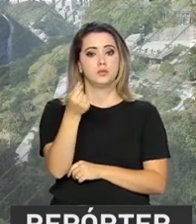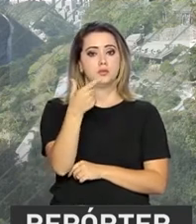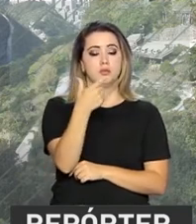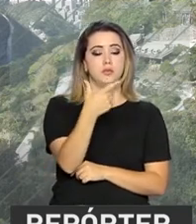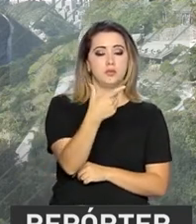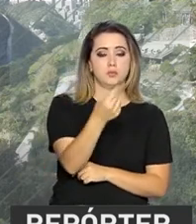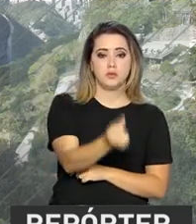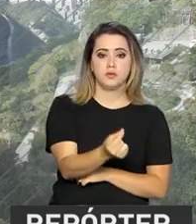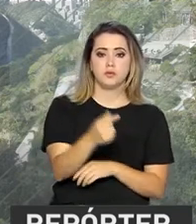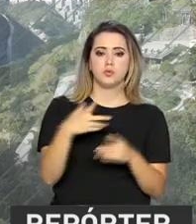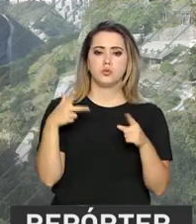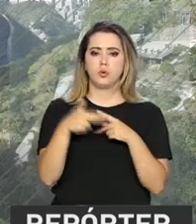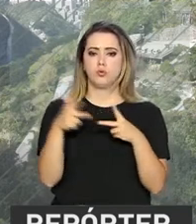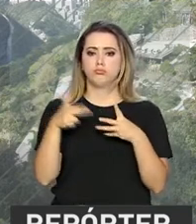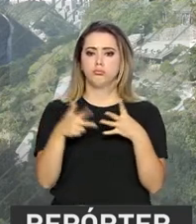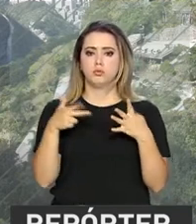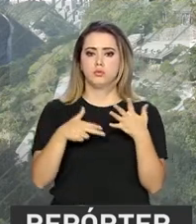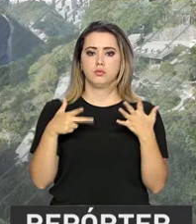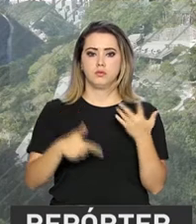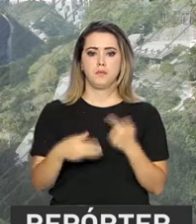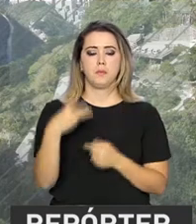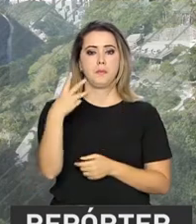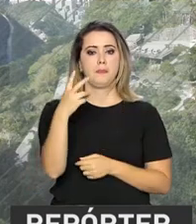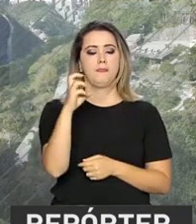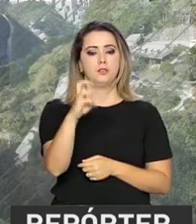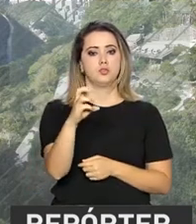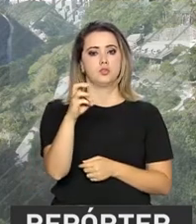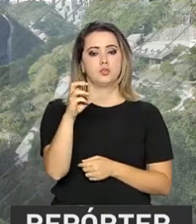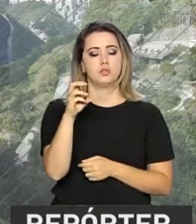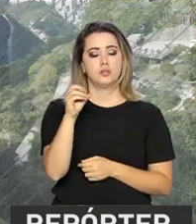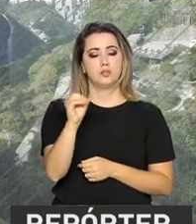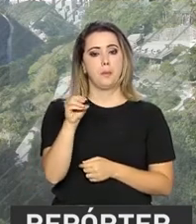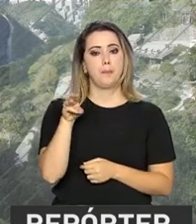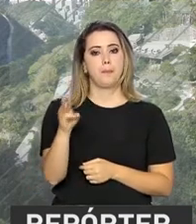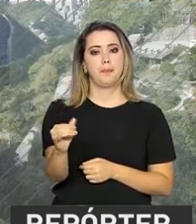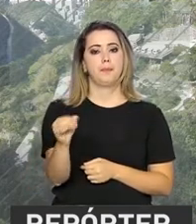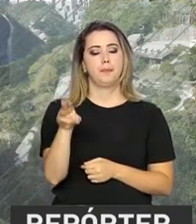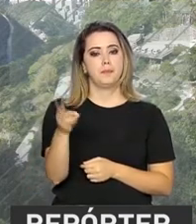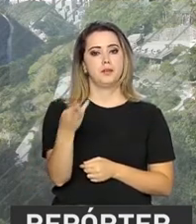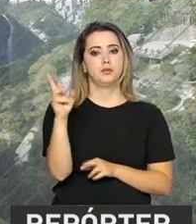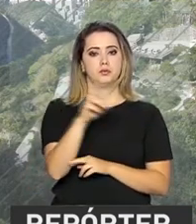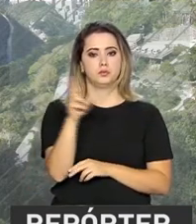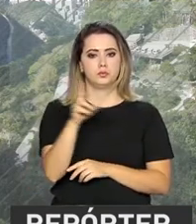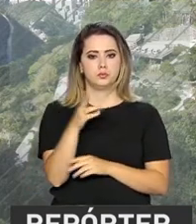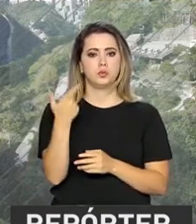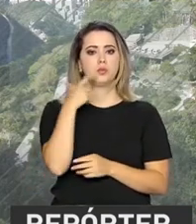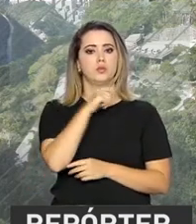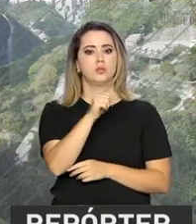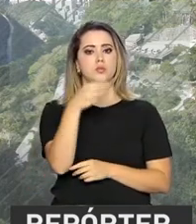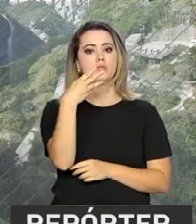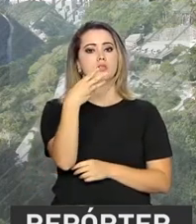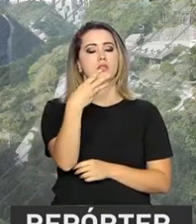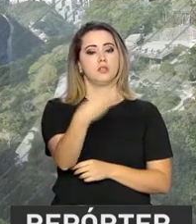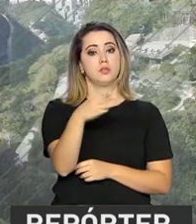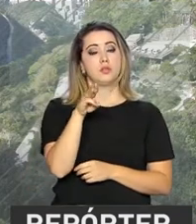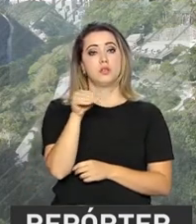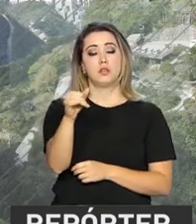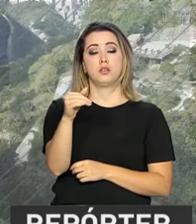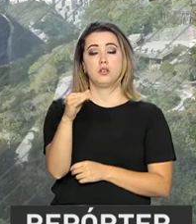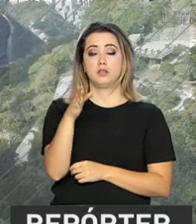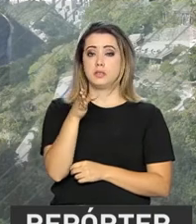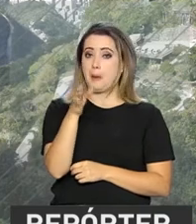cortes de despesas de 350 milhões em 2017 chegando a 3 bilhões em 2020